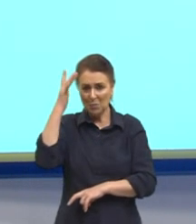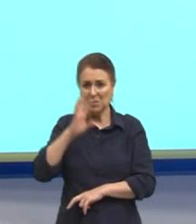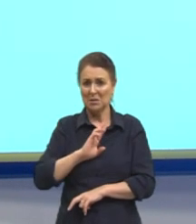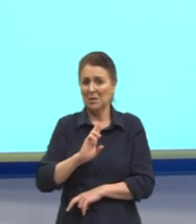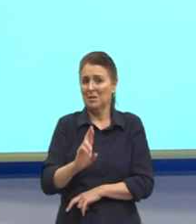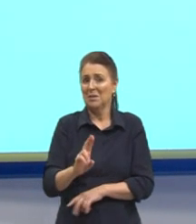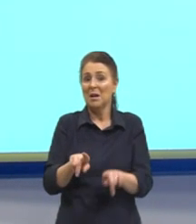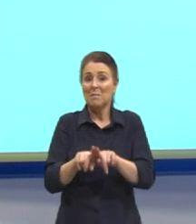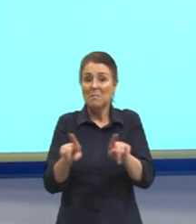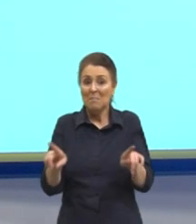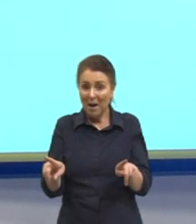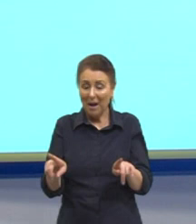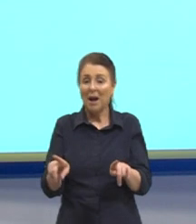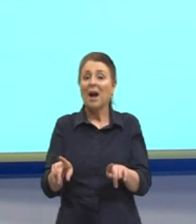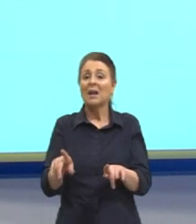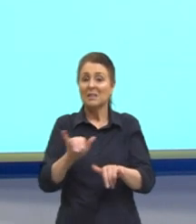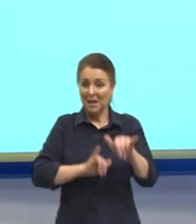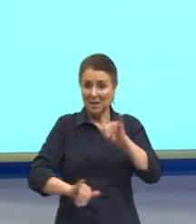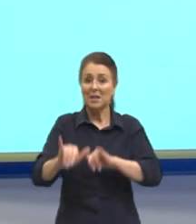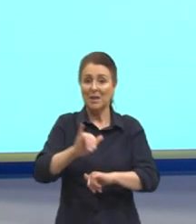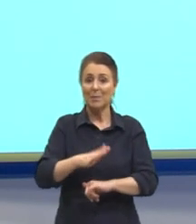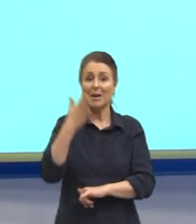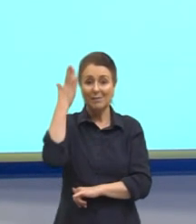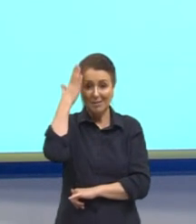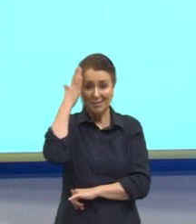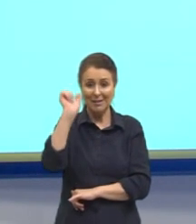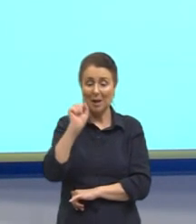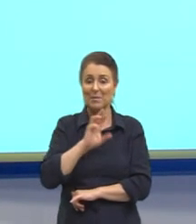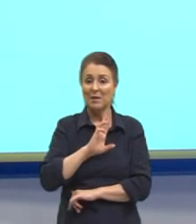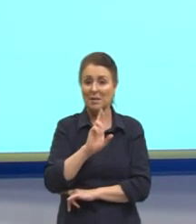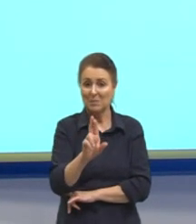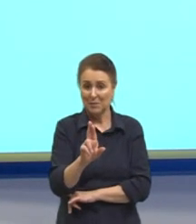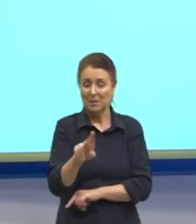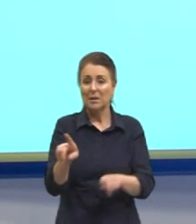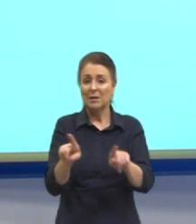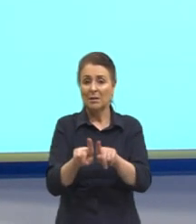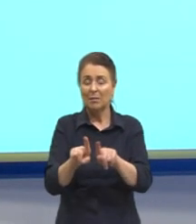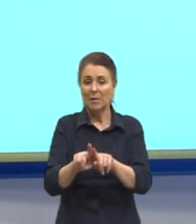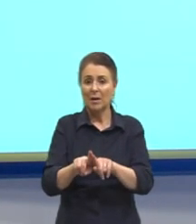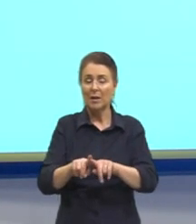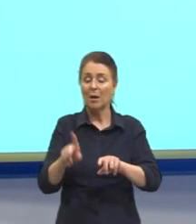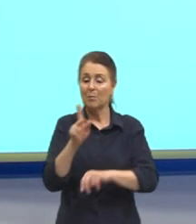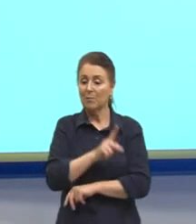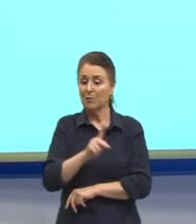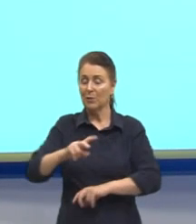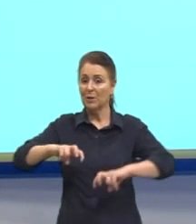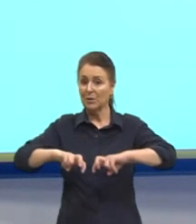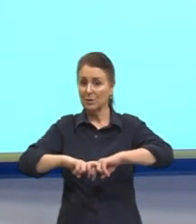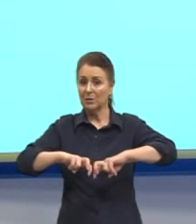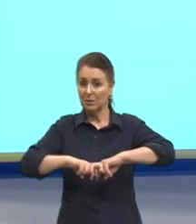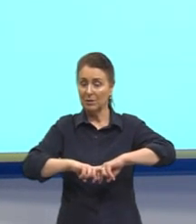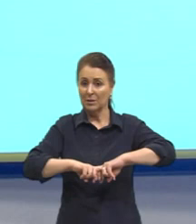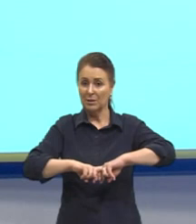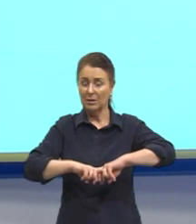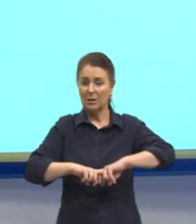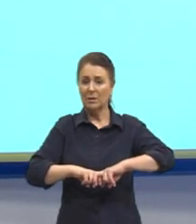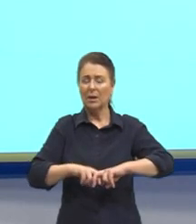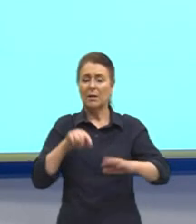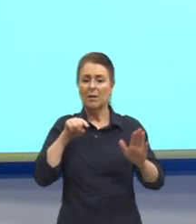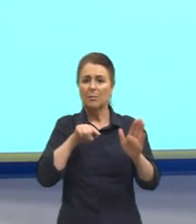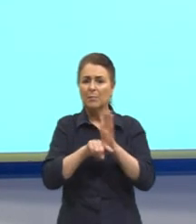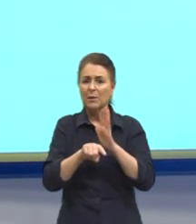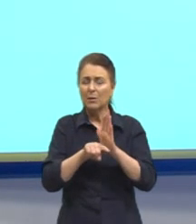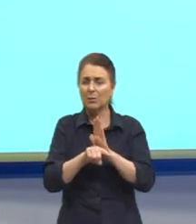se escapar da química não deu certo não tem que fazer e também eu posso puxar também o professor de física né professora Larissa nessa questão